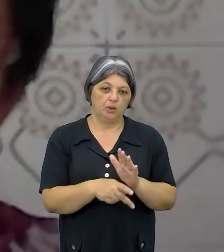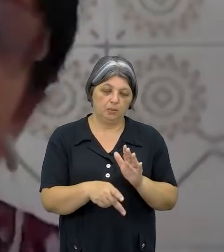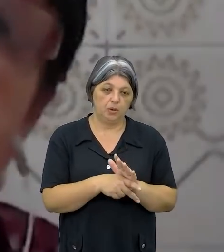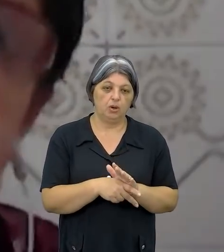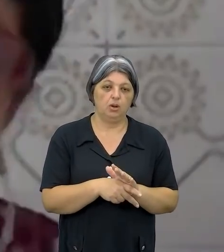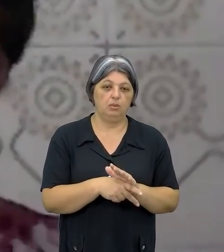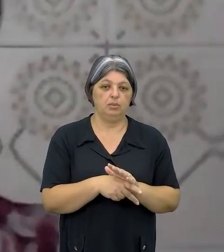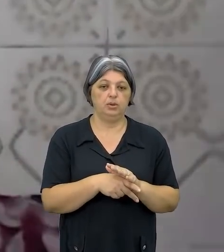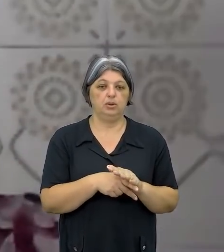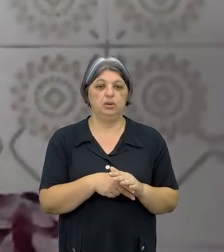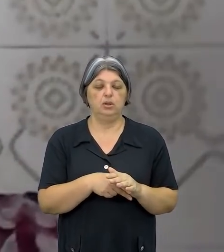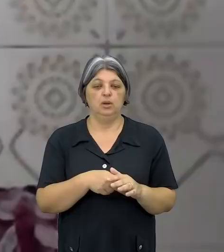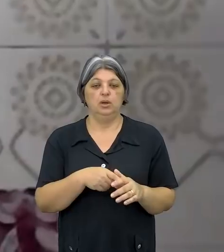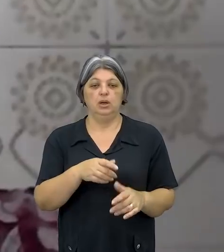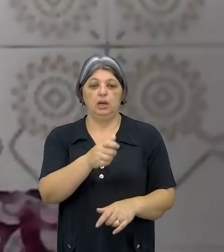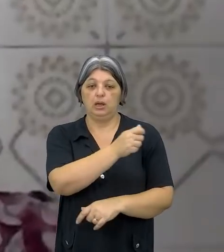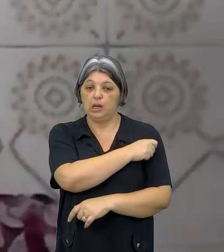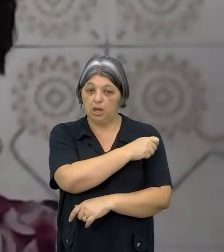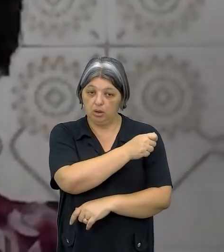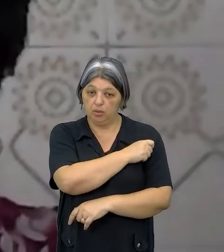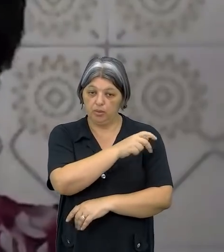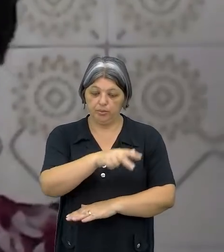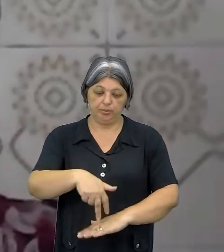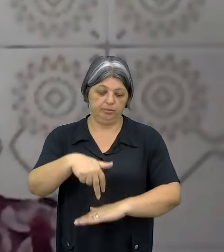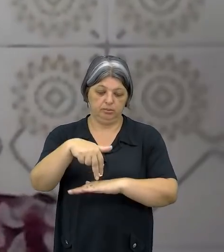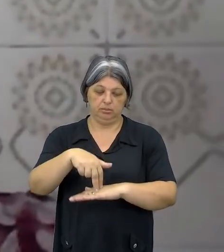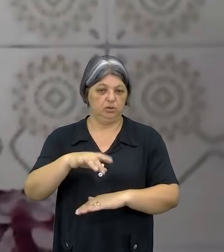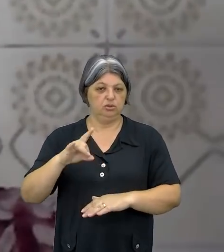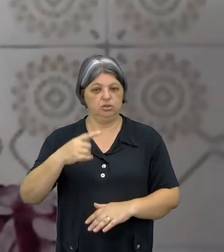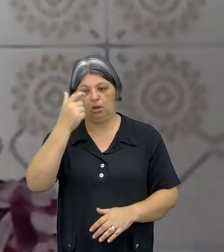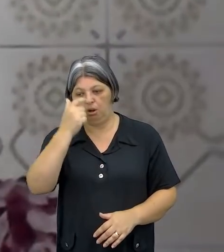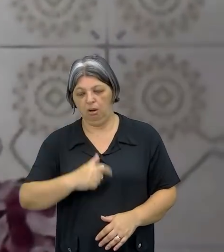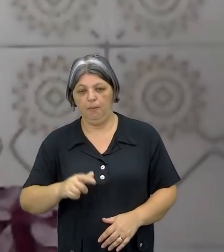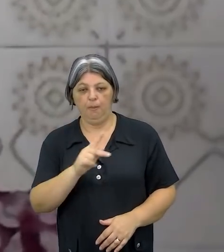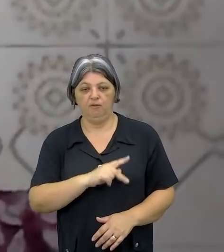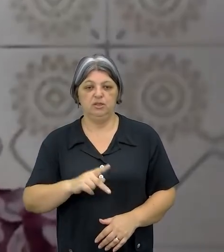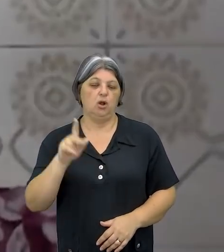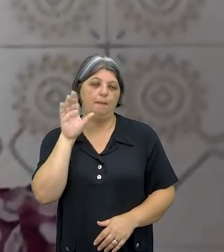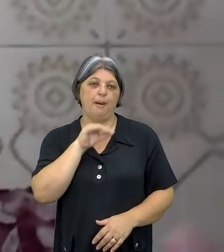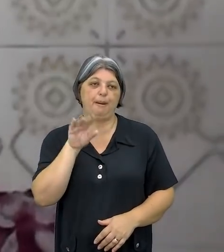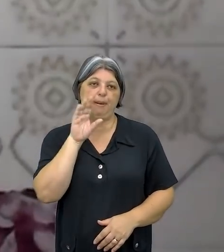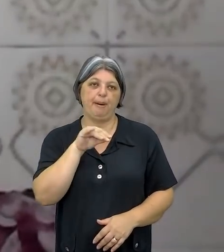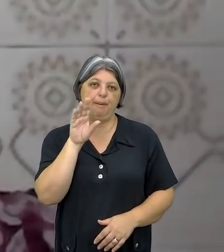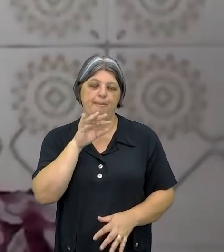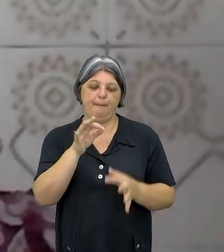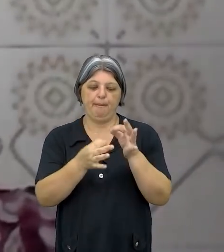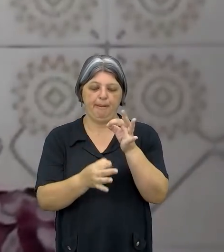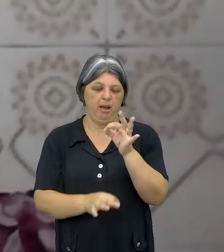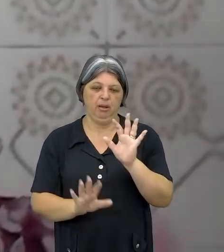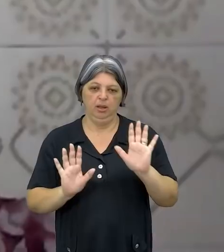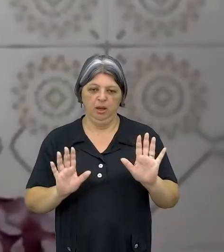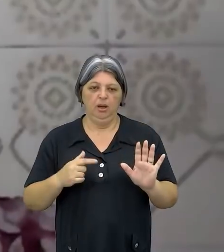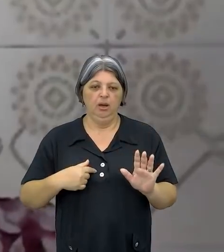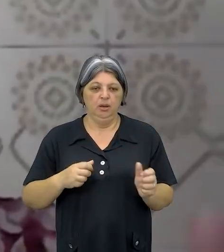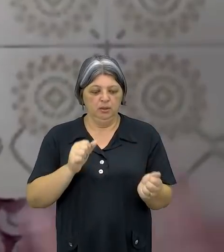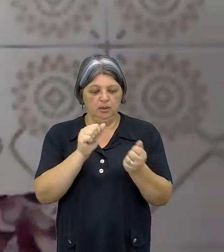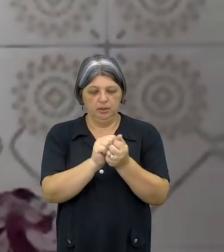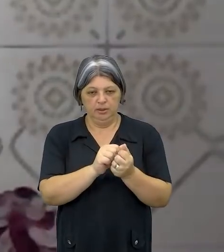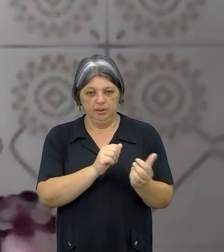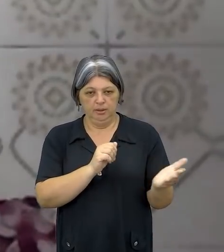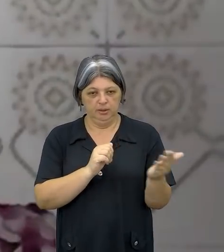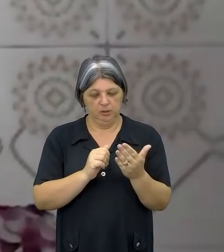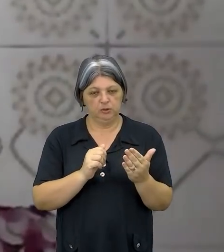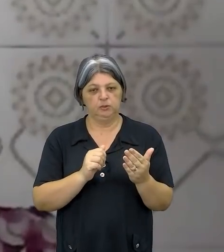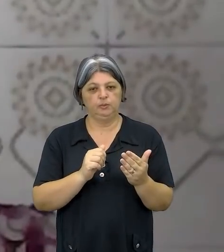não sou eu mais professora que fico falando, né? Eu trago quem para junto desse processo